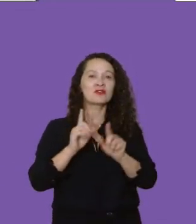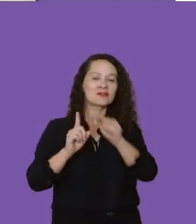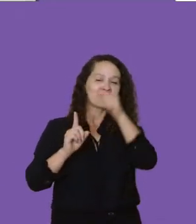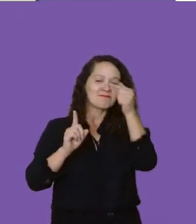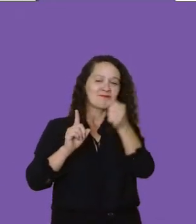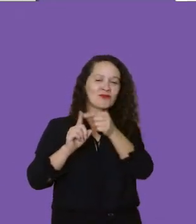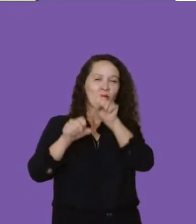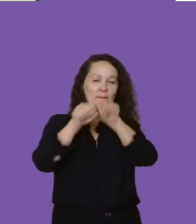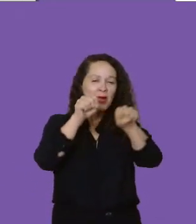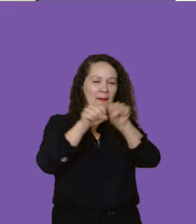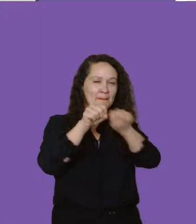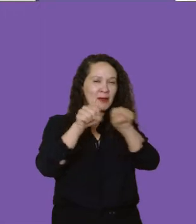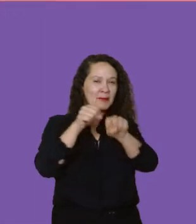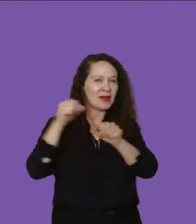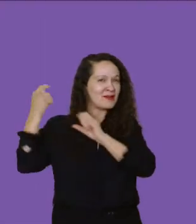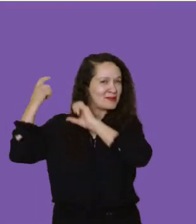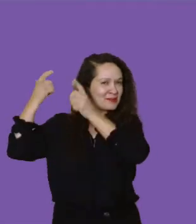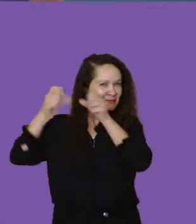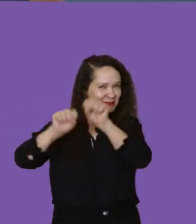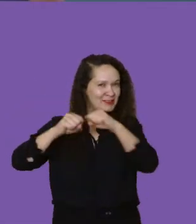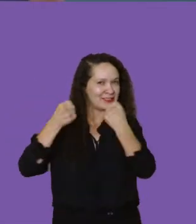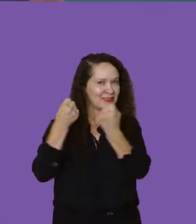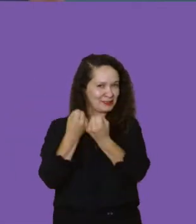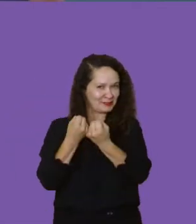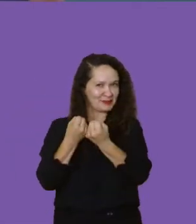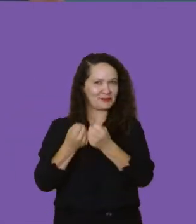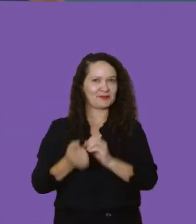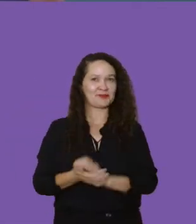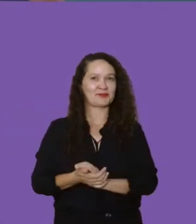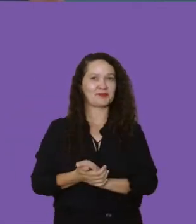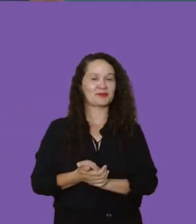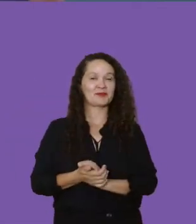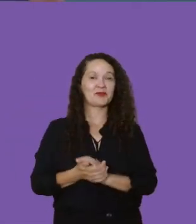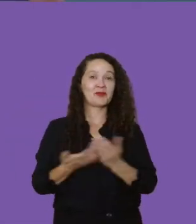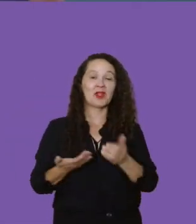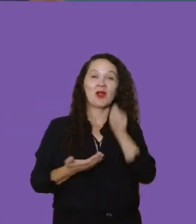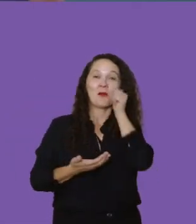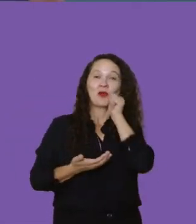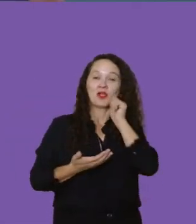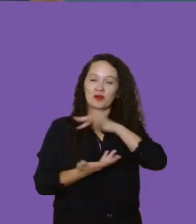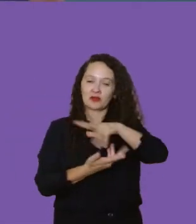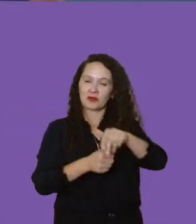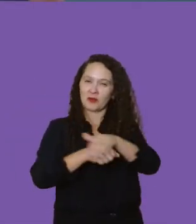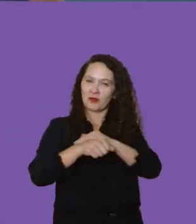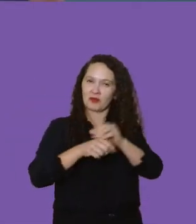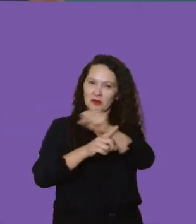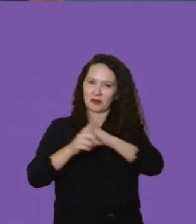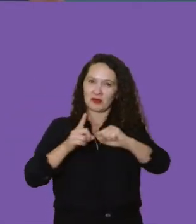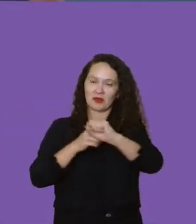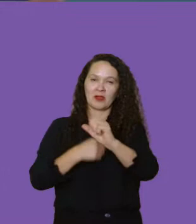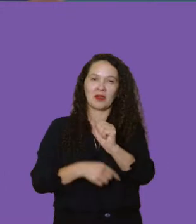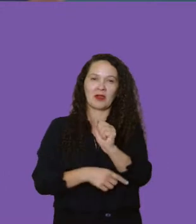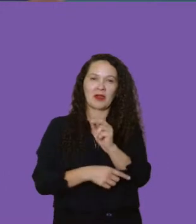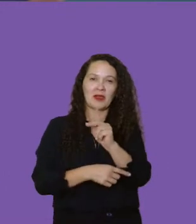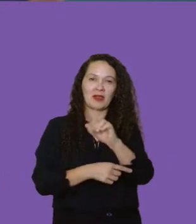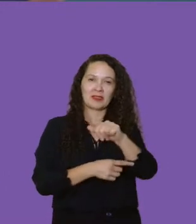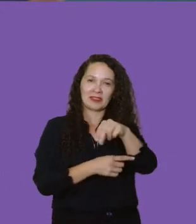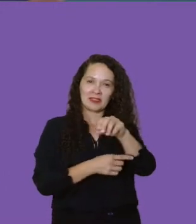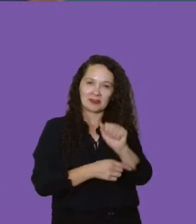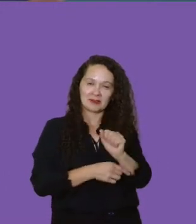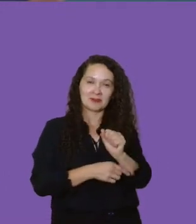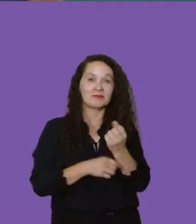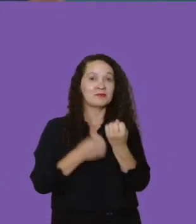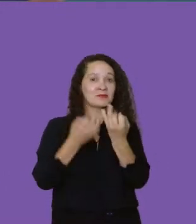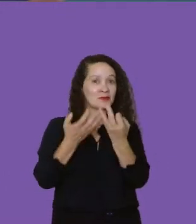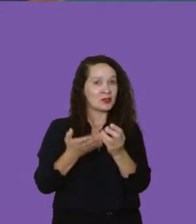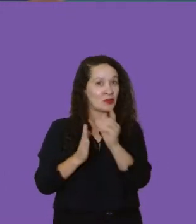de destruição pelo fundamentalismo. No quadro Elas no Mundo, a gente conversou com a socióloga Adriana Marcolino, que falou sobre o